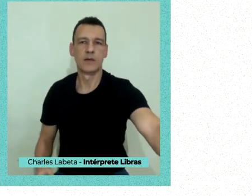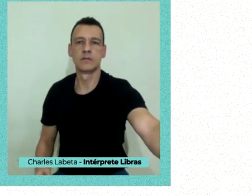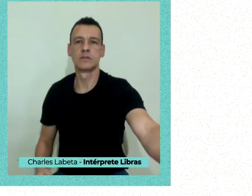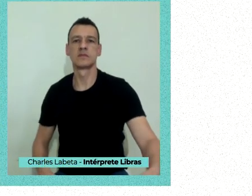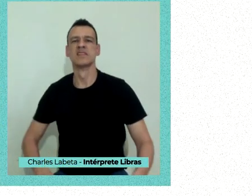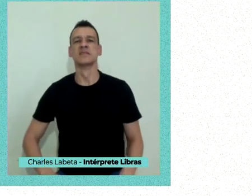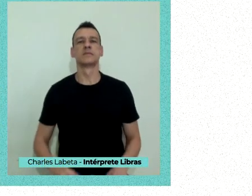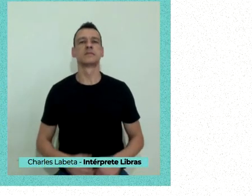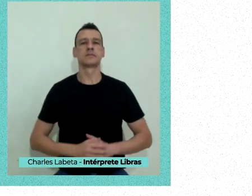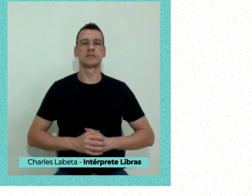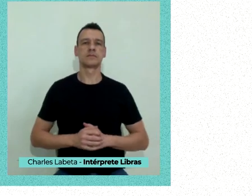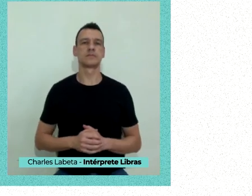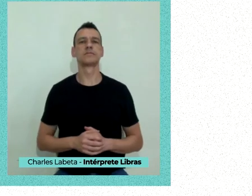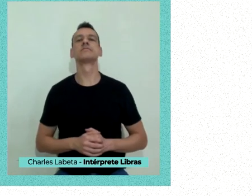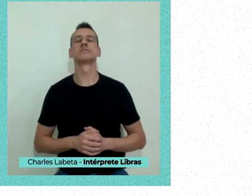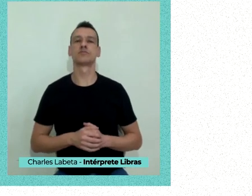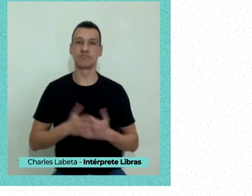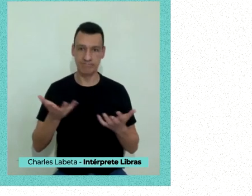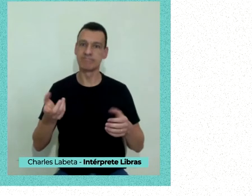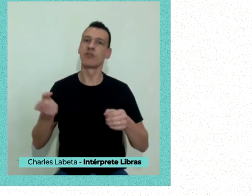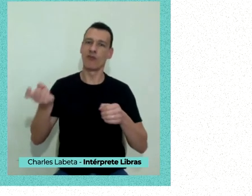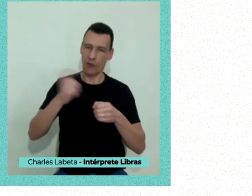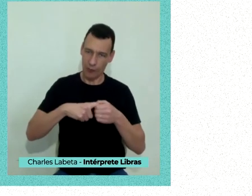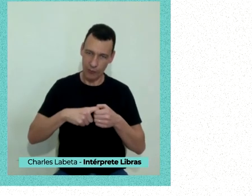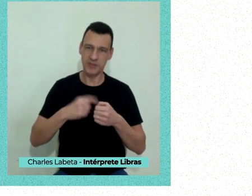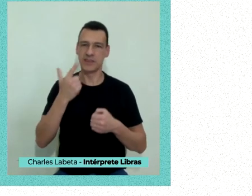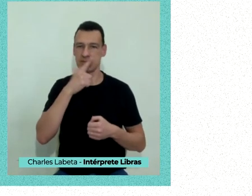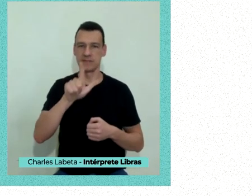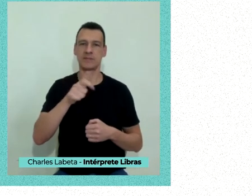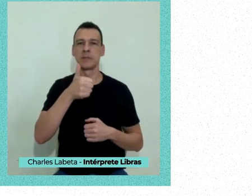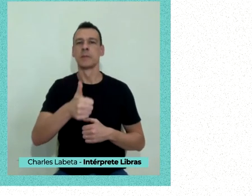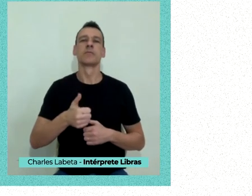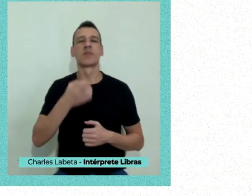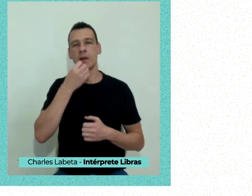Voltando. Seja bem-vinda, Odara. Gostaria